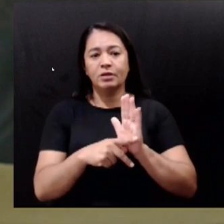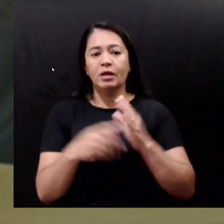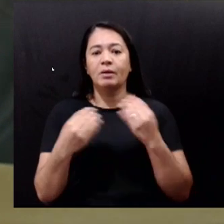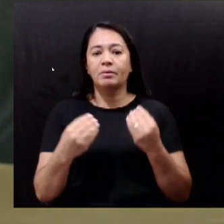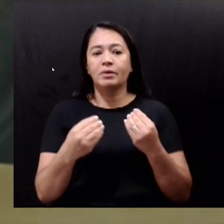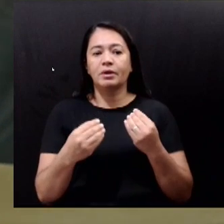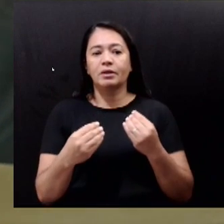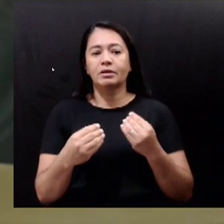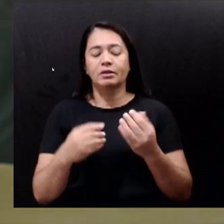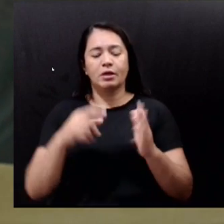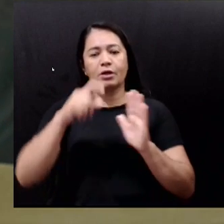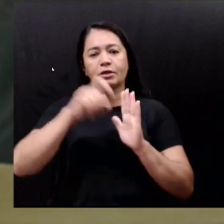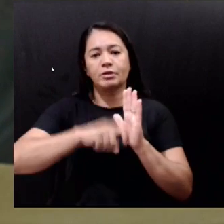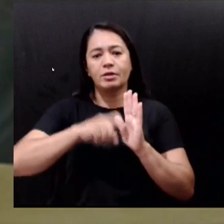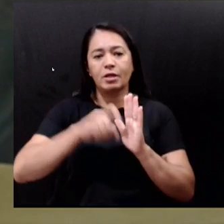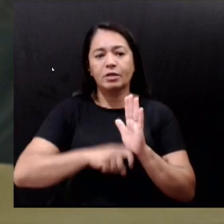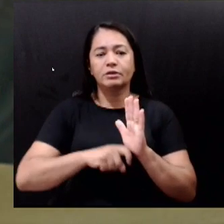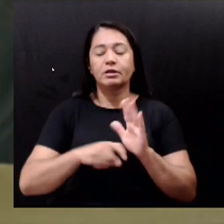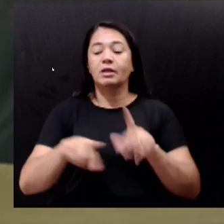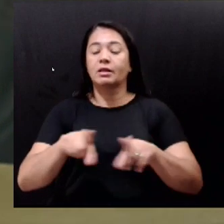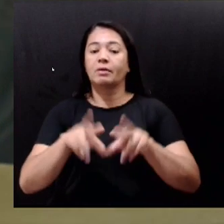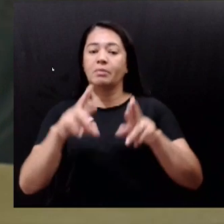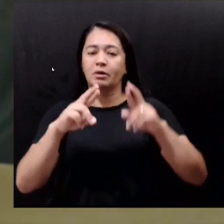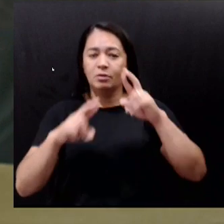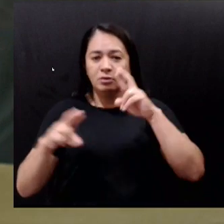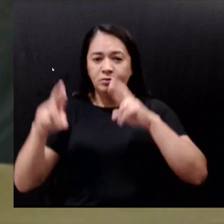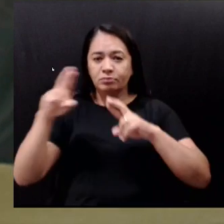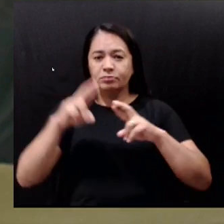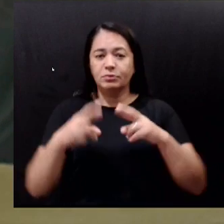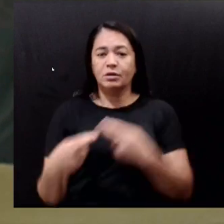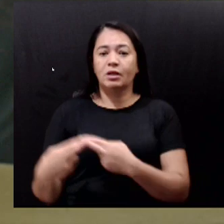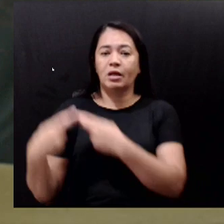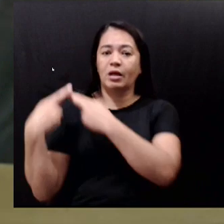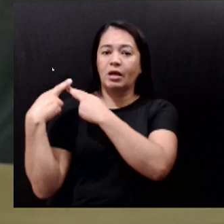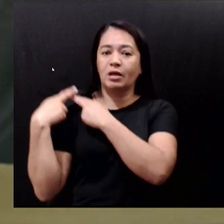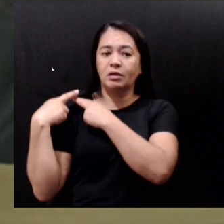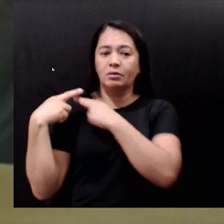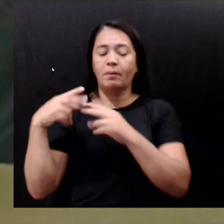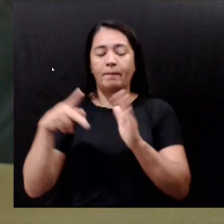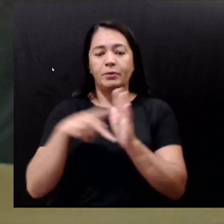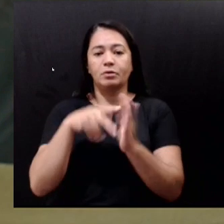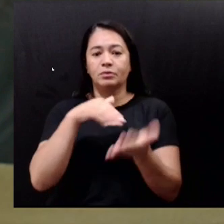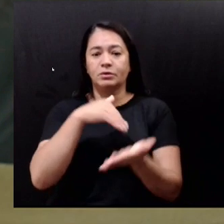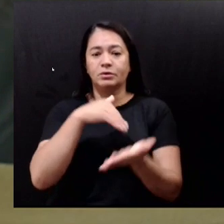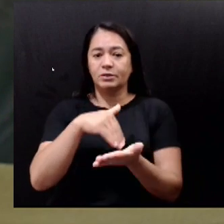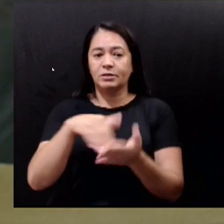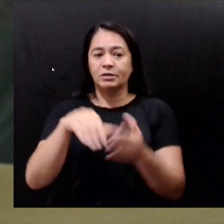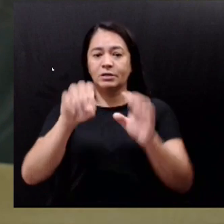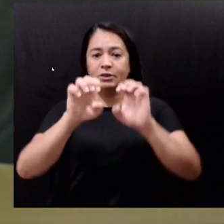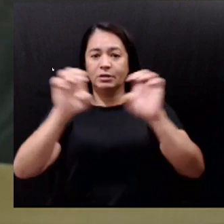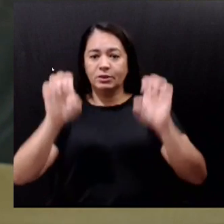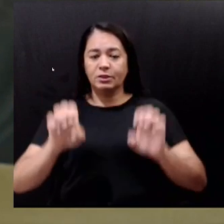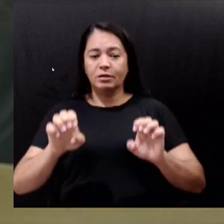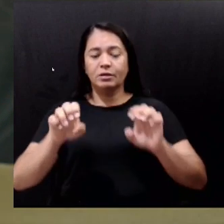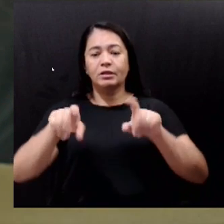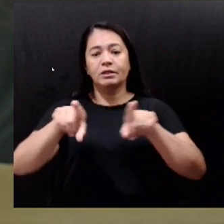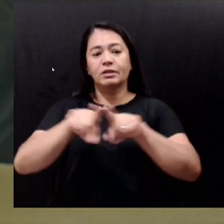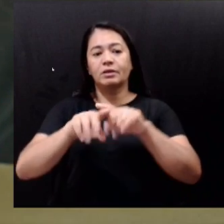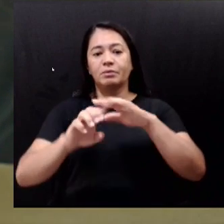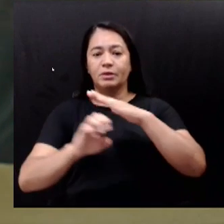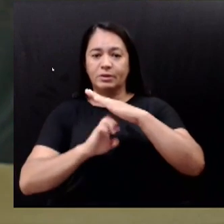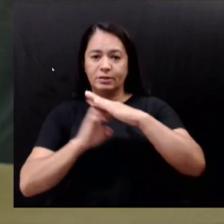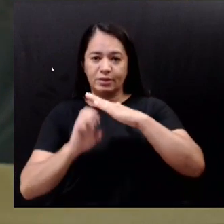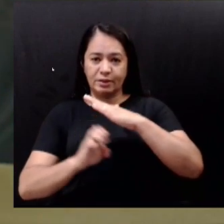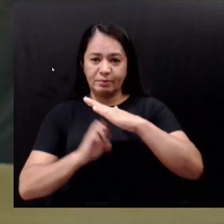A fiscalização das obras será de responsabilidade da Secretaria de Infraestrutura e da Empresa Municipal de Desenvolvimento de Campinas,